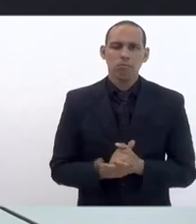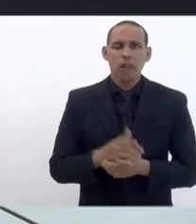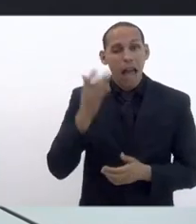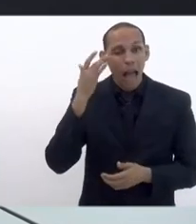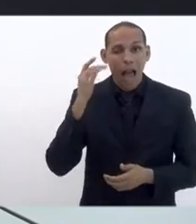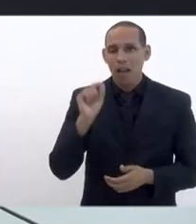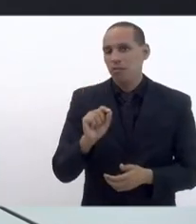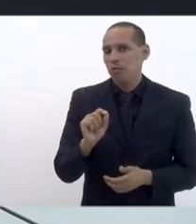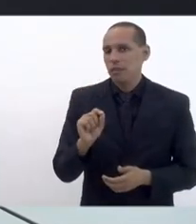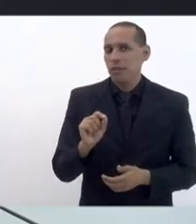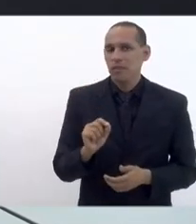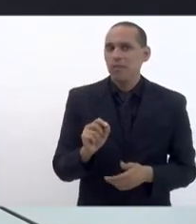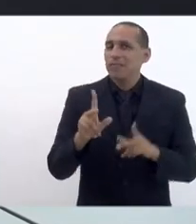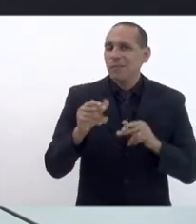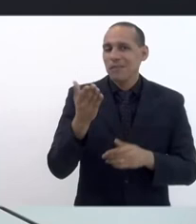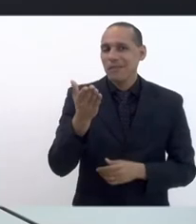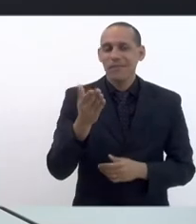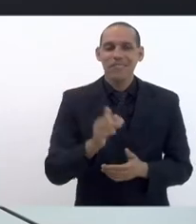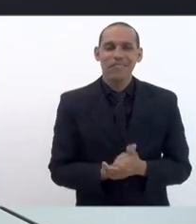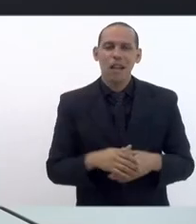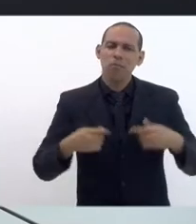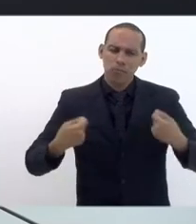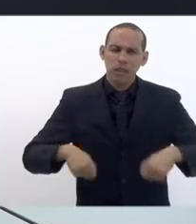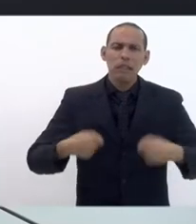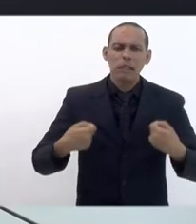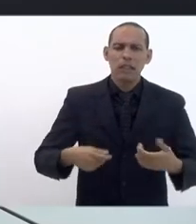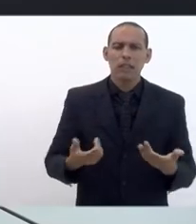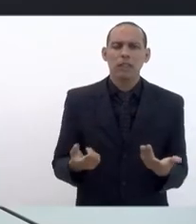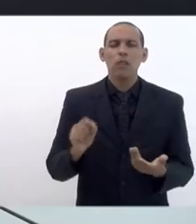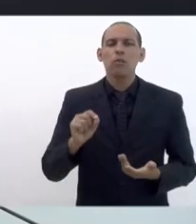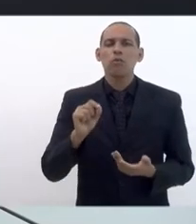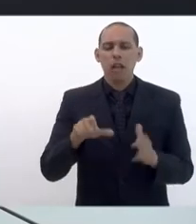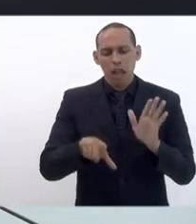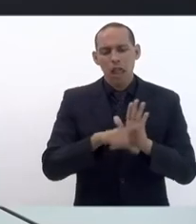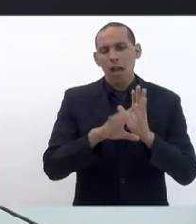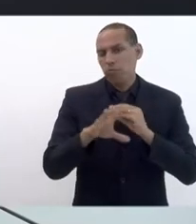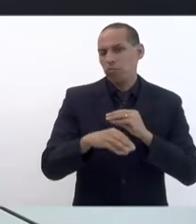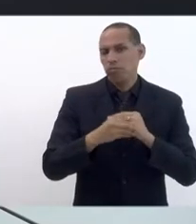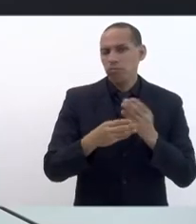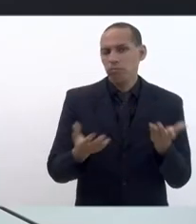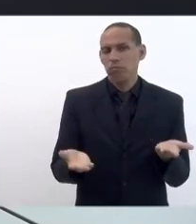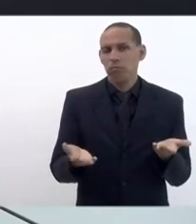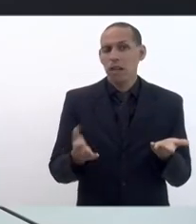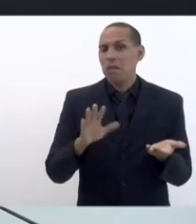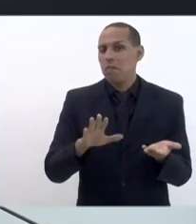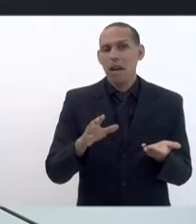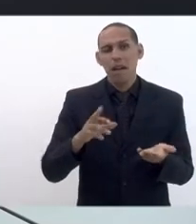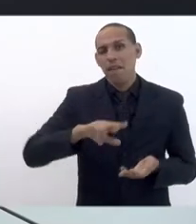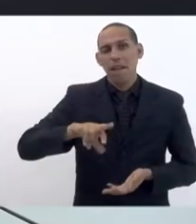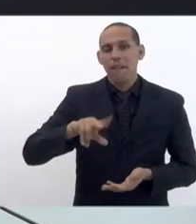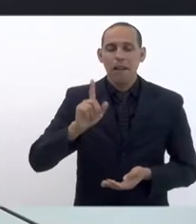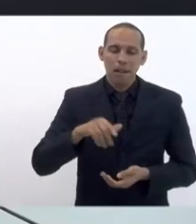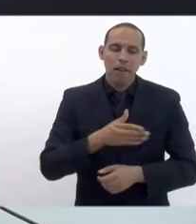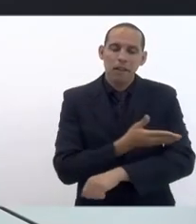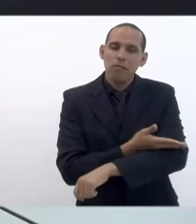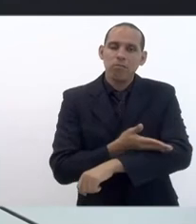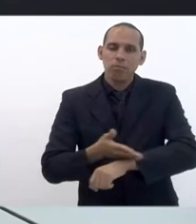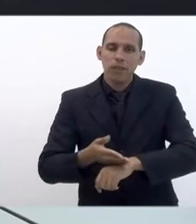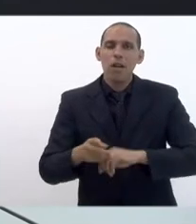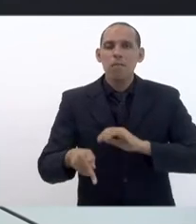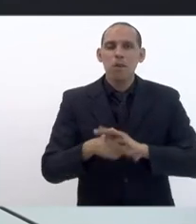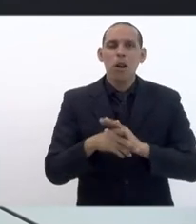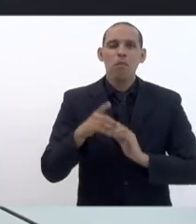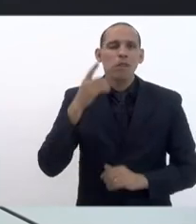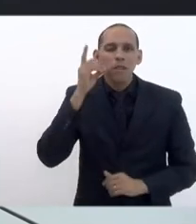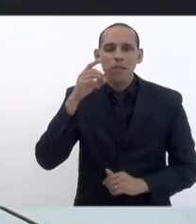achava, com exatamente Vossa Excelência, que deveria ter sido uma lei complementar, mas não foi, foi uma lei ordinária, foi do deputado